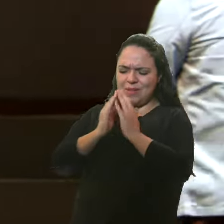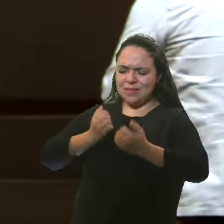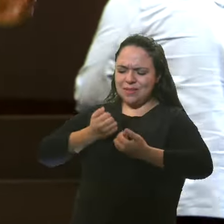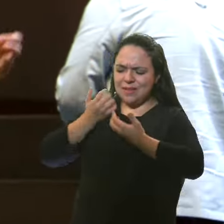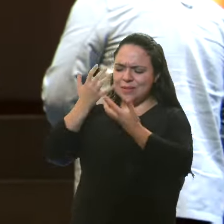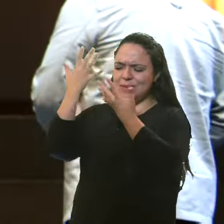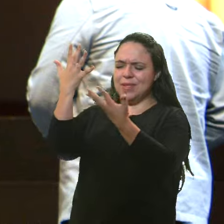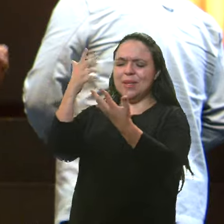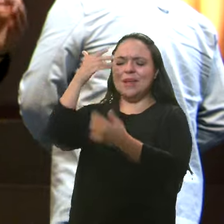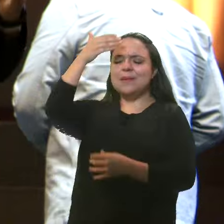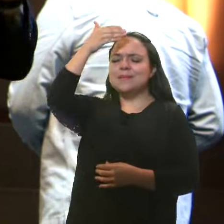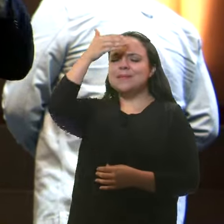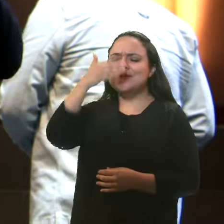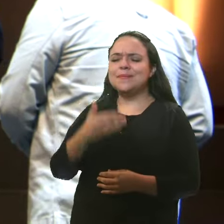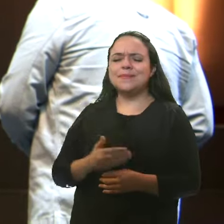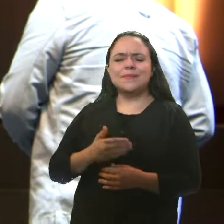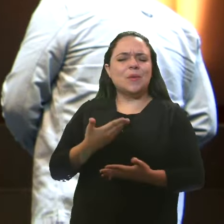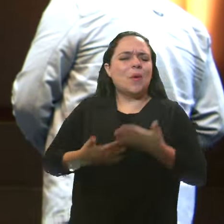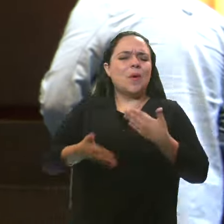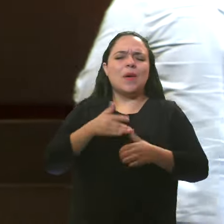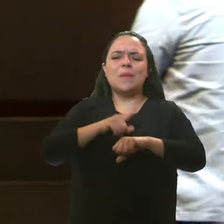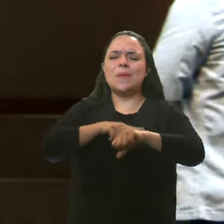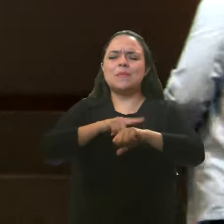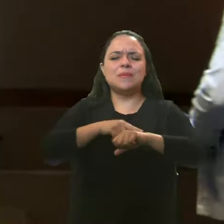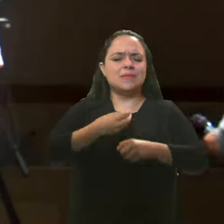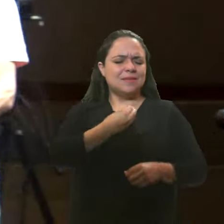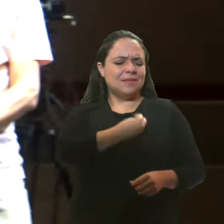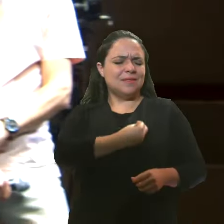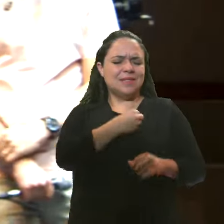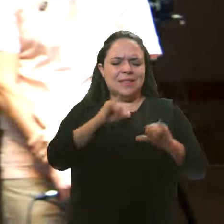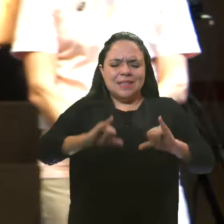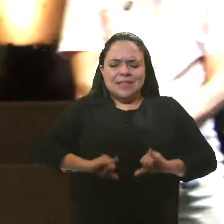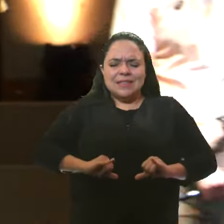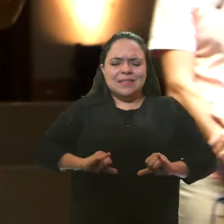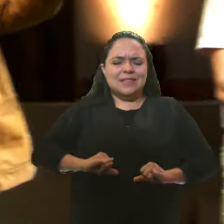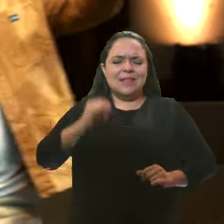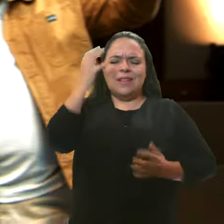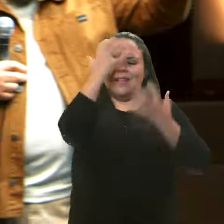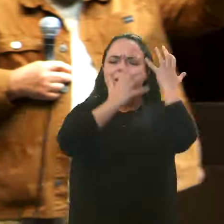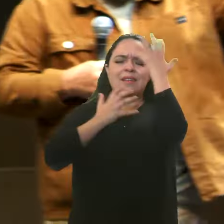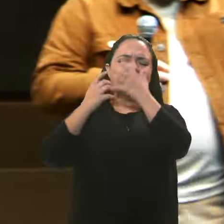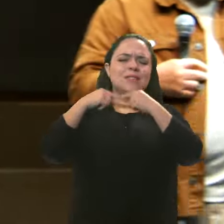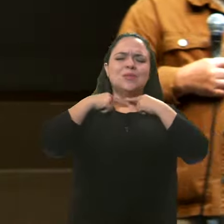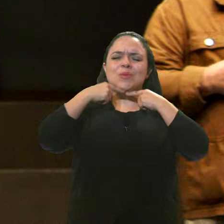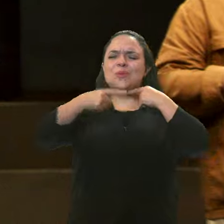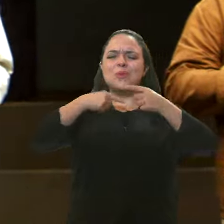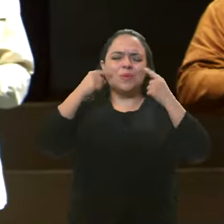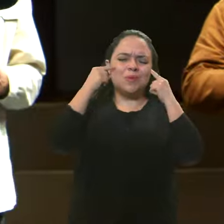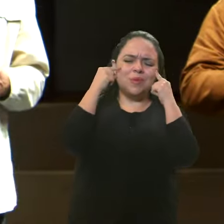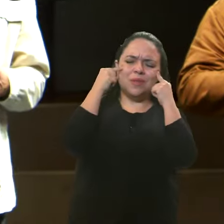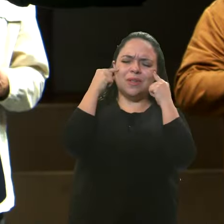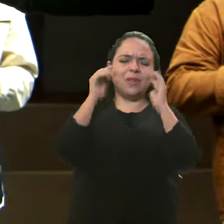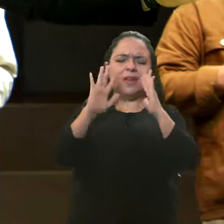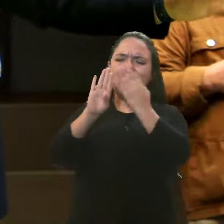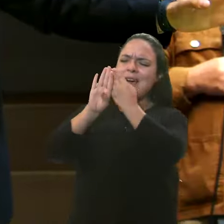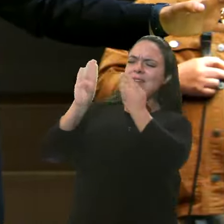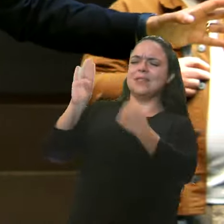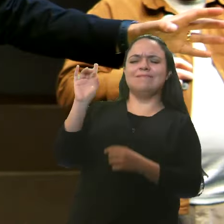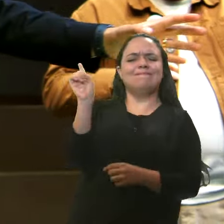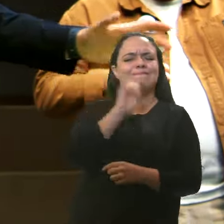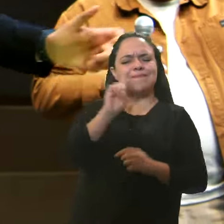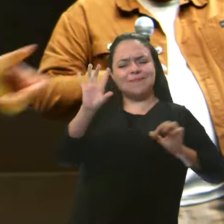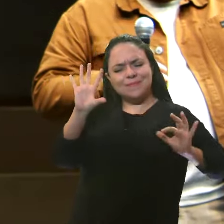sua presença em momentos de sofrimento, em momentos de crise, de dúvidas, que nós não nos afastemos do Senhor,